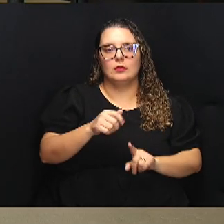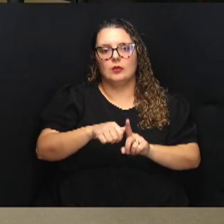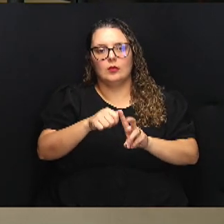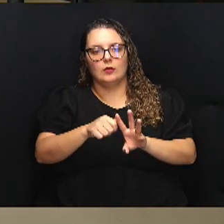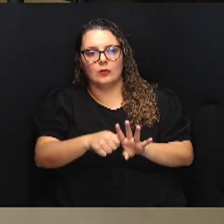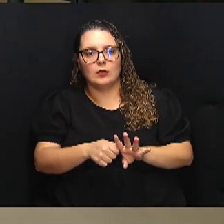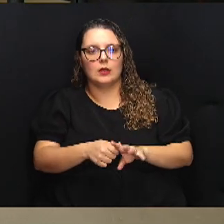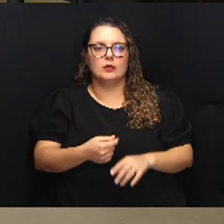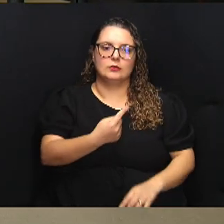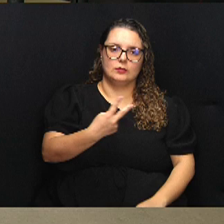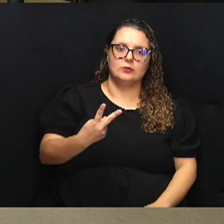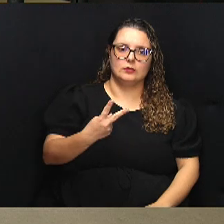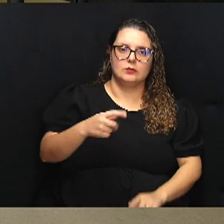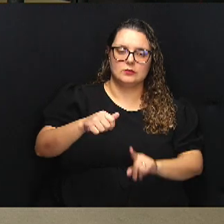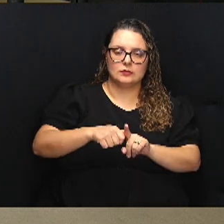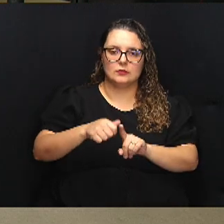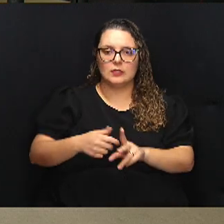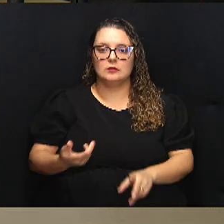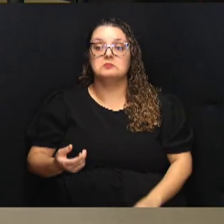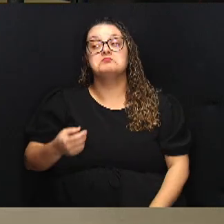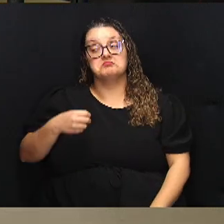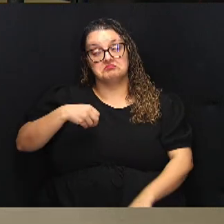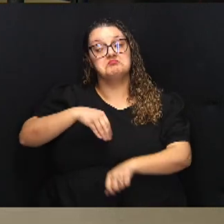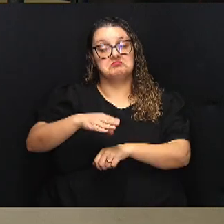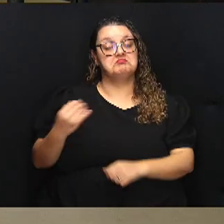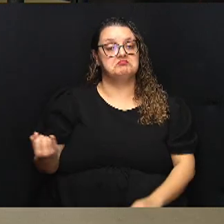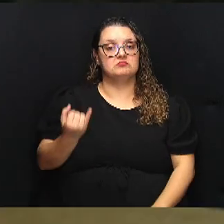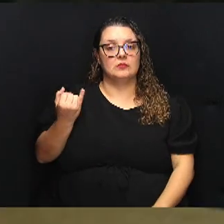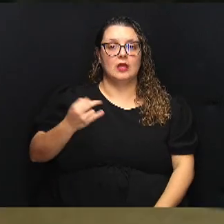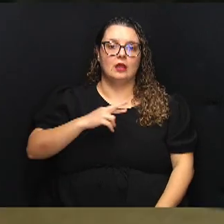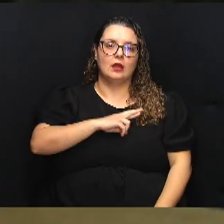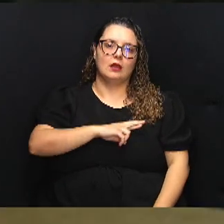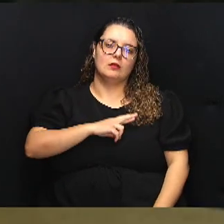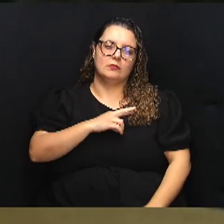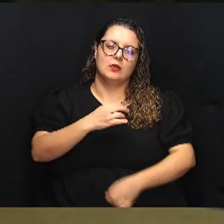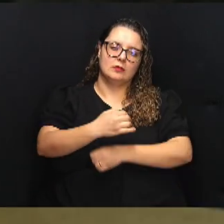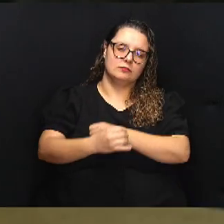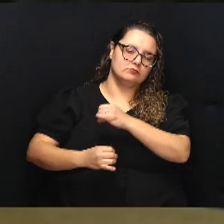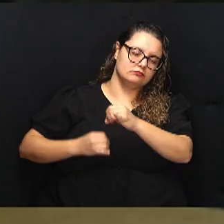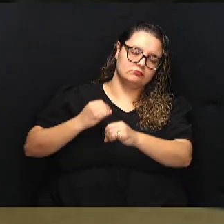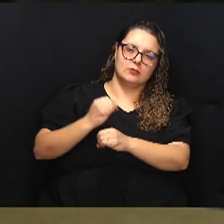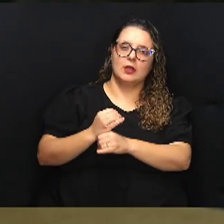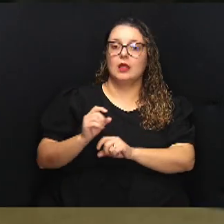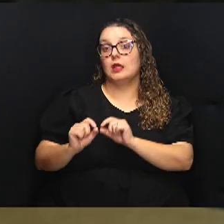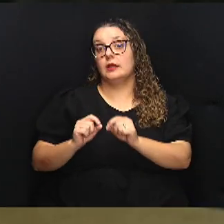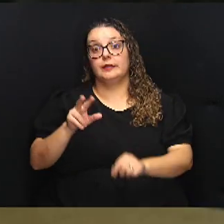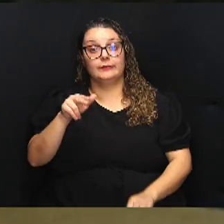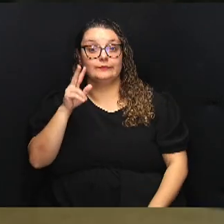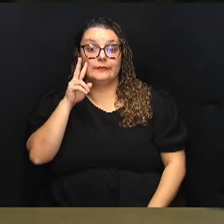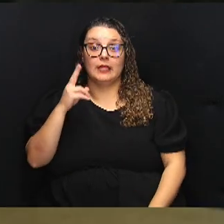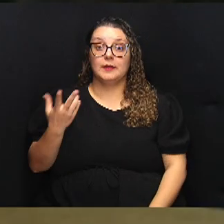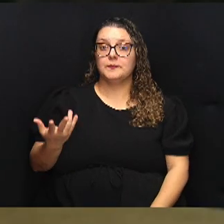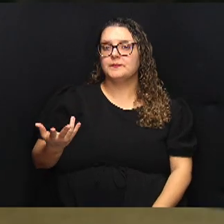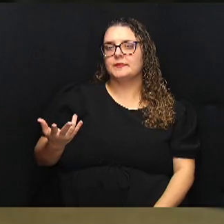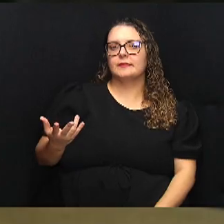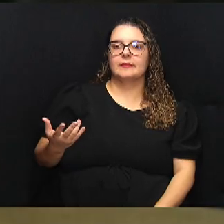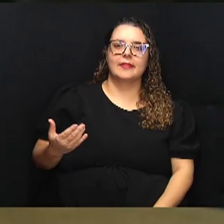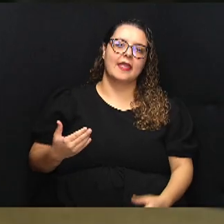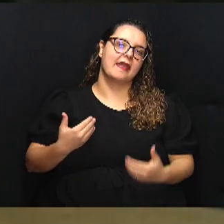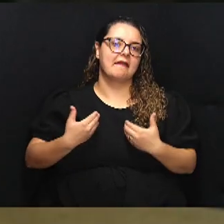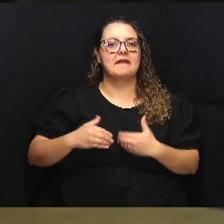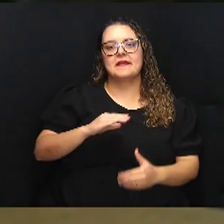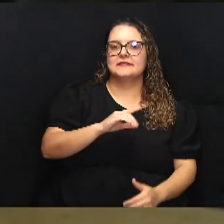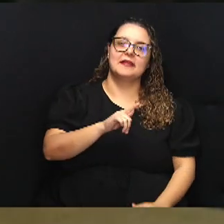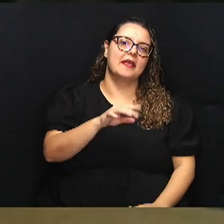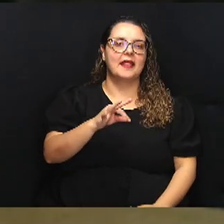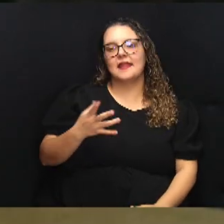que eu acho que é uma boa métrica. Olha aí, super dica, porque a romantização da internet tá lá. Quem é que nunca viu isso aí? Cansei de ser CLT,